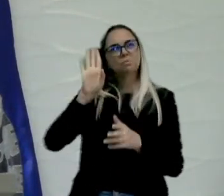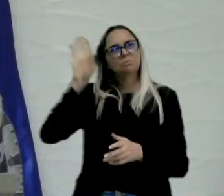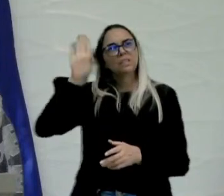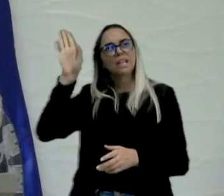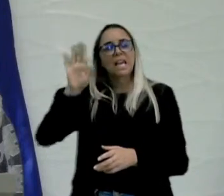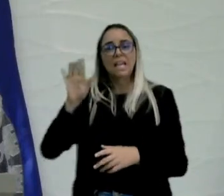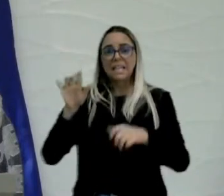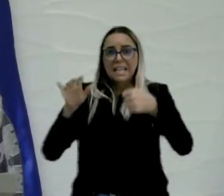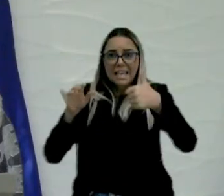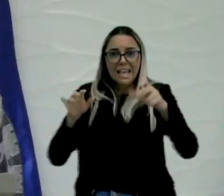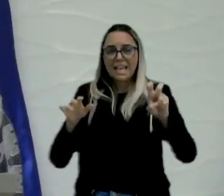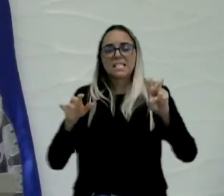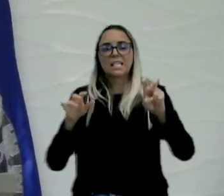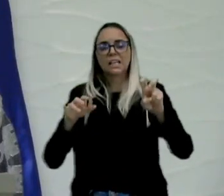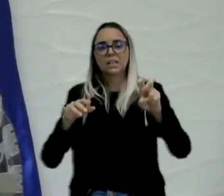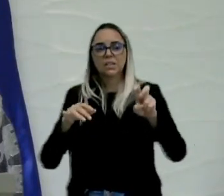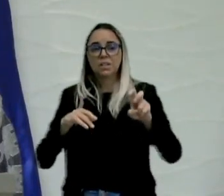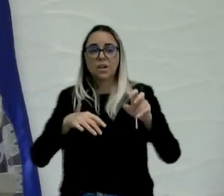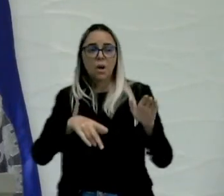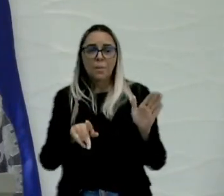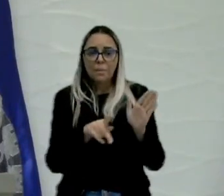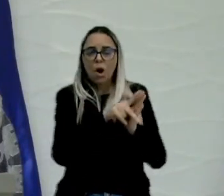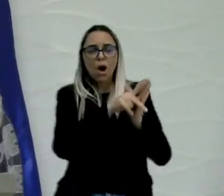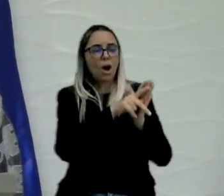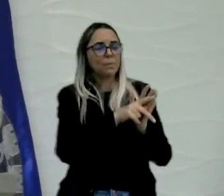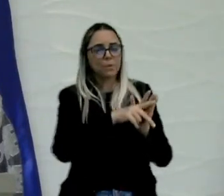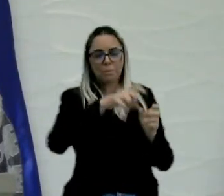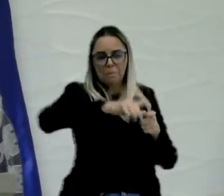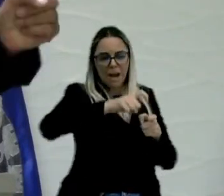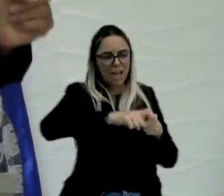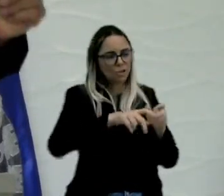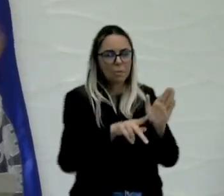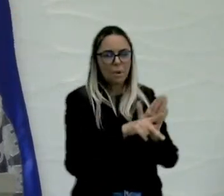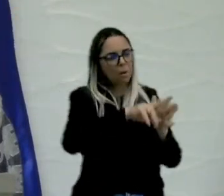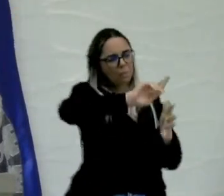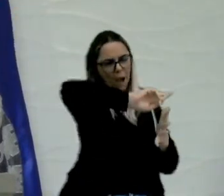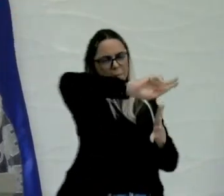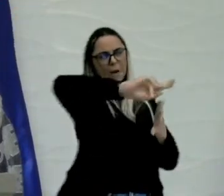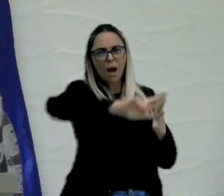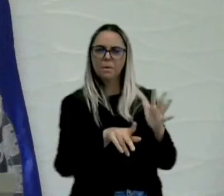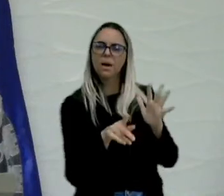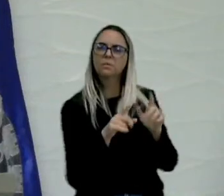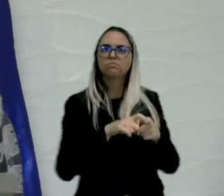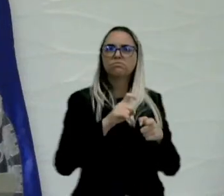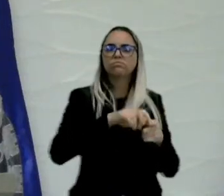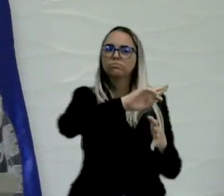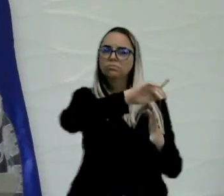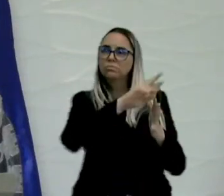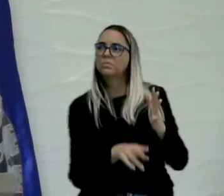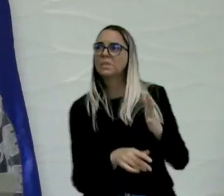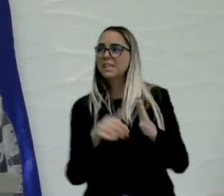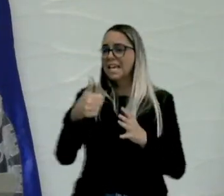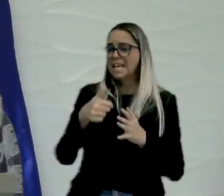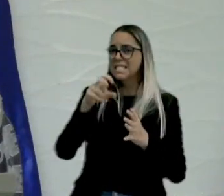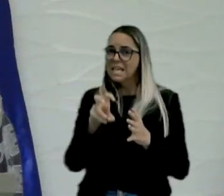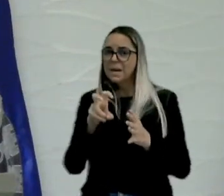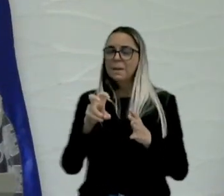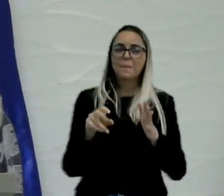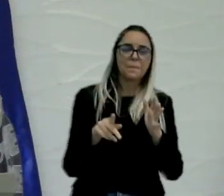15 especialidades cardiologista comparecer cú 15